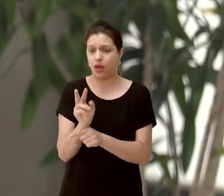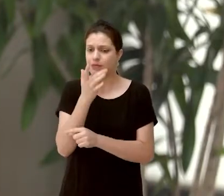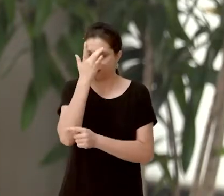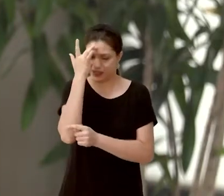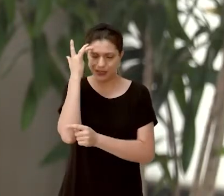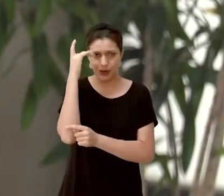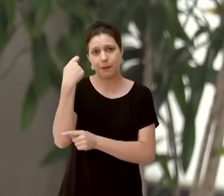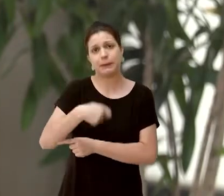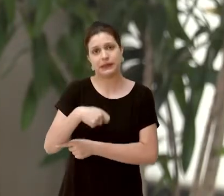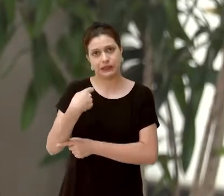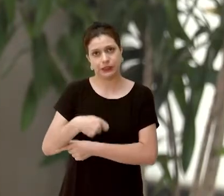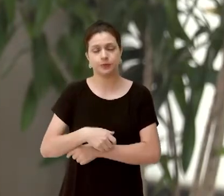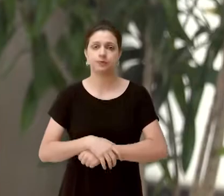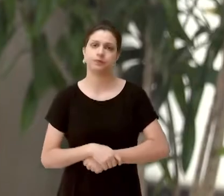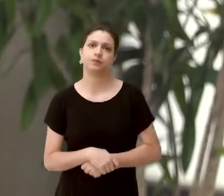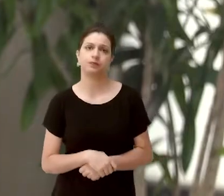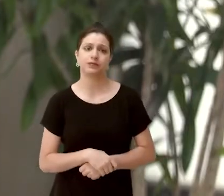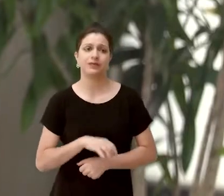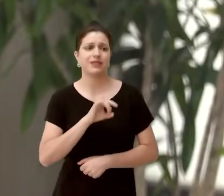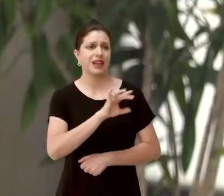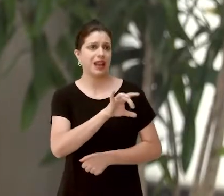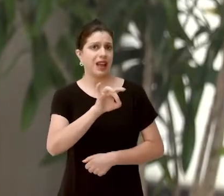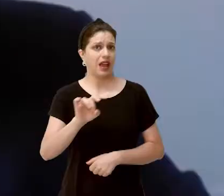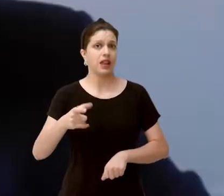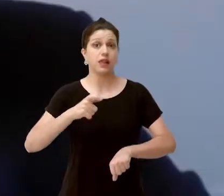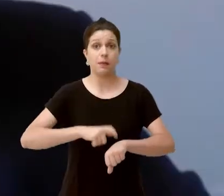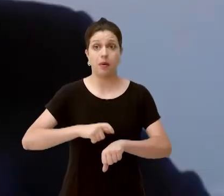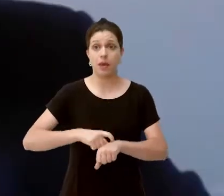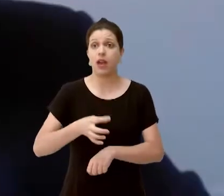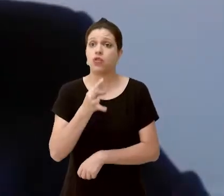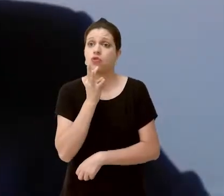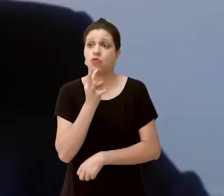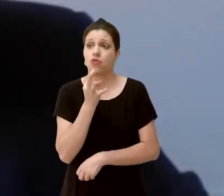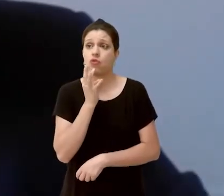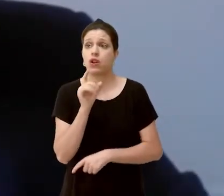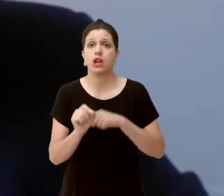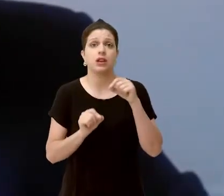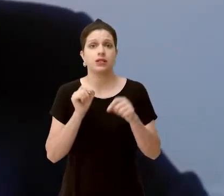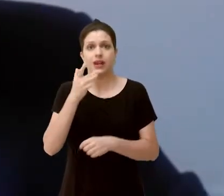os cuidados que a população precisava tomar. A cada momento a